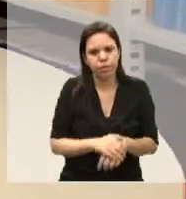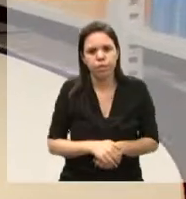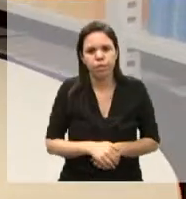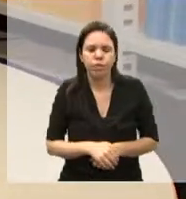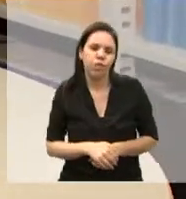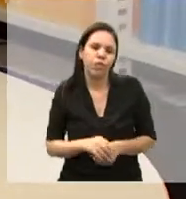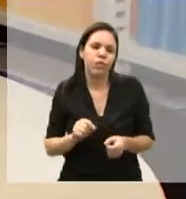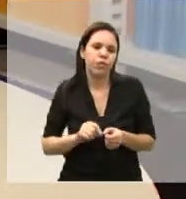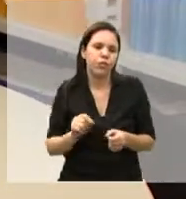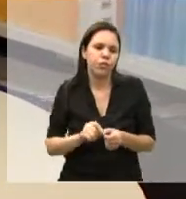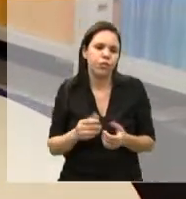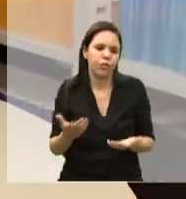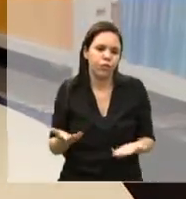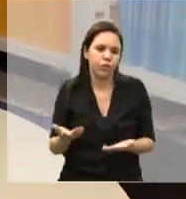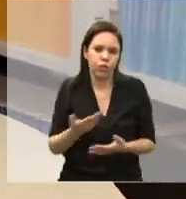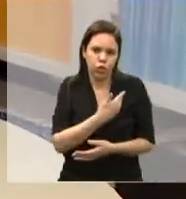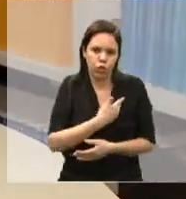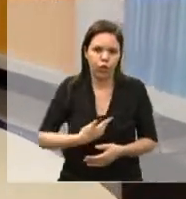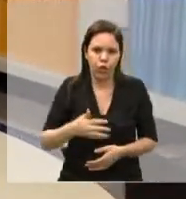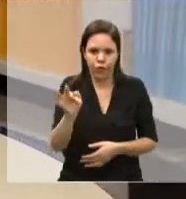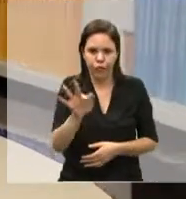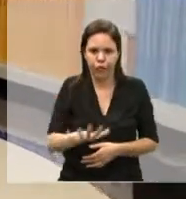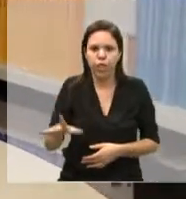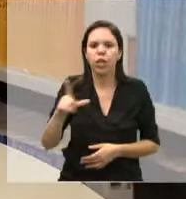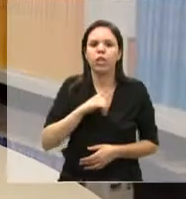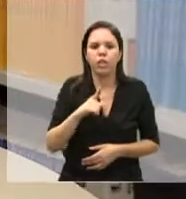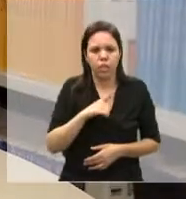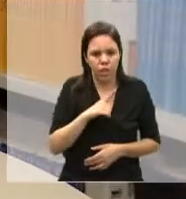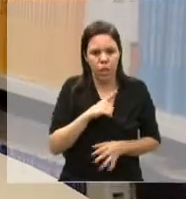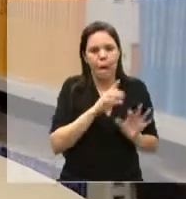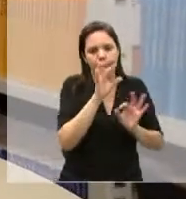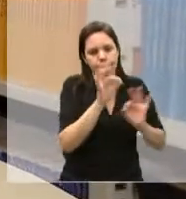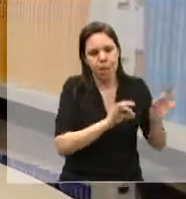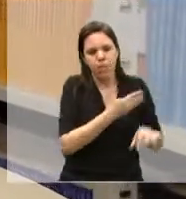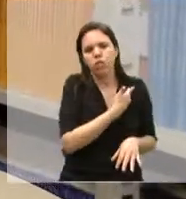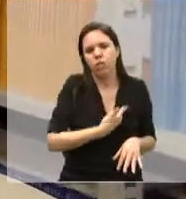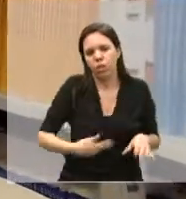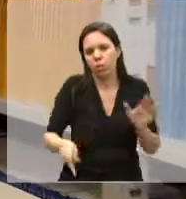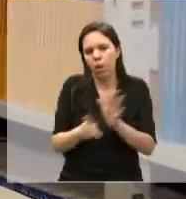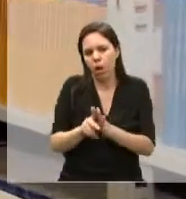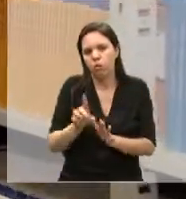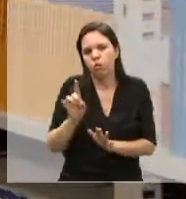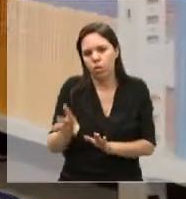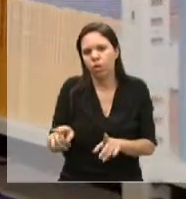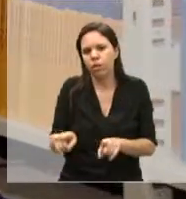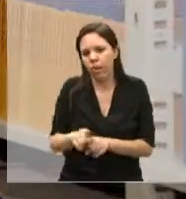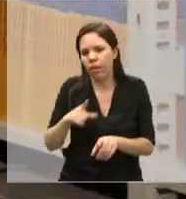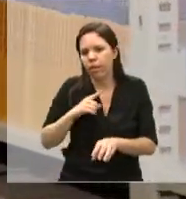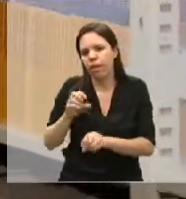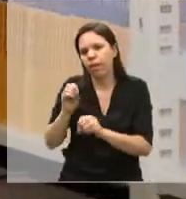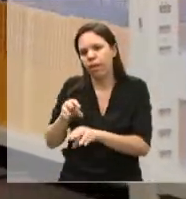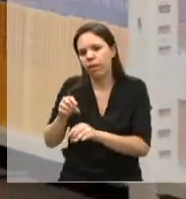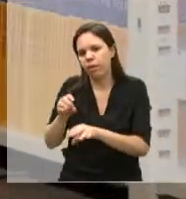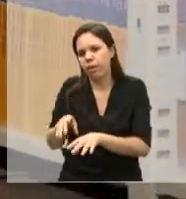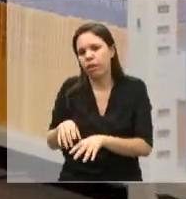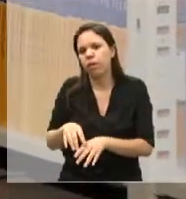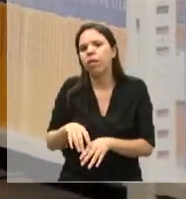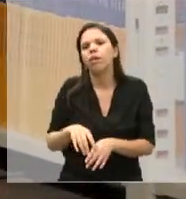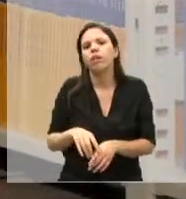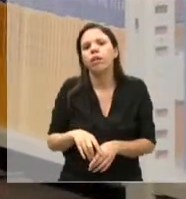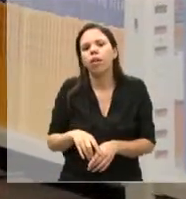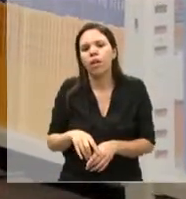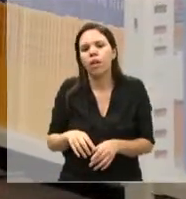foi feito pelo governo federal. Existe um plano estadual de educação que também trata